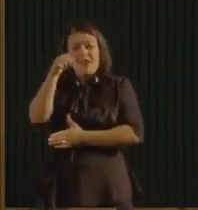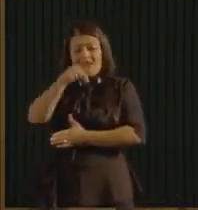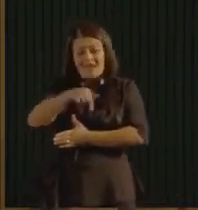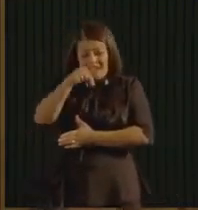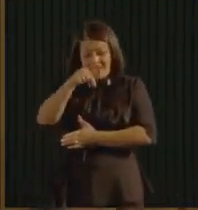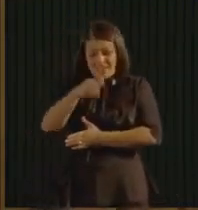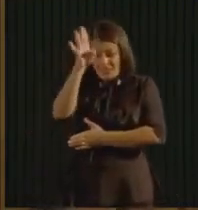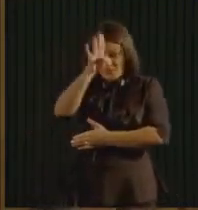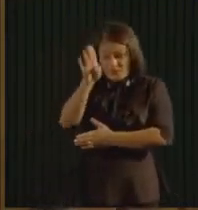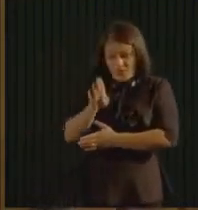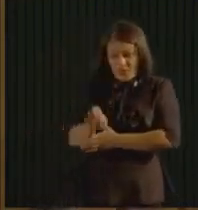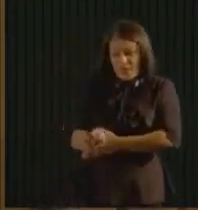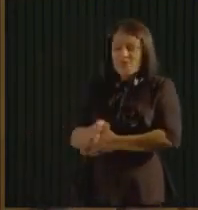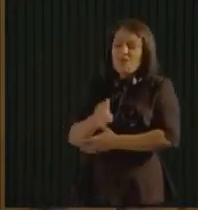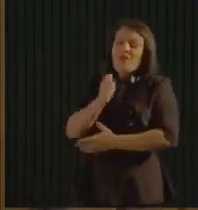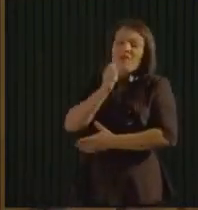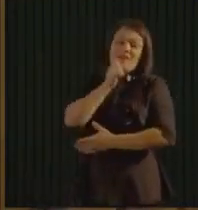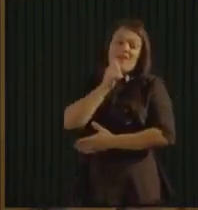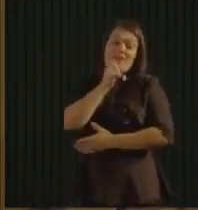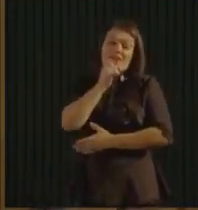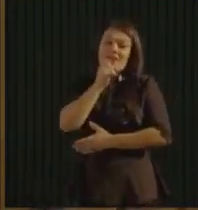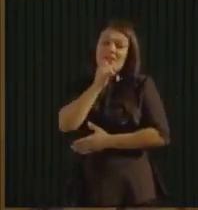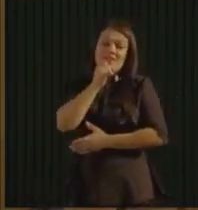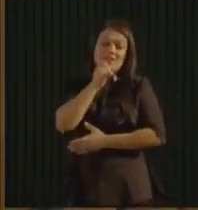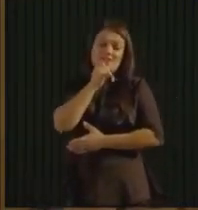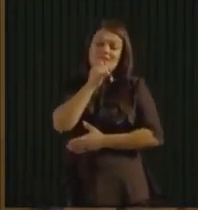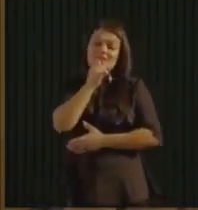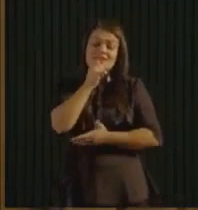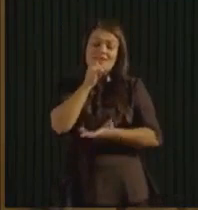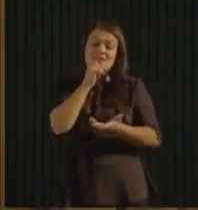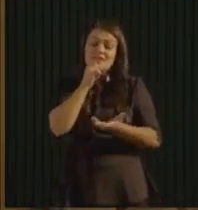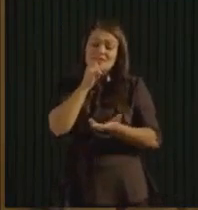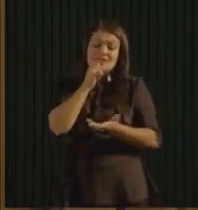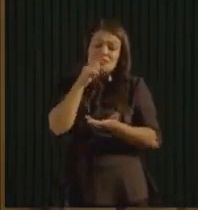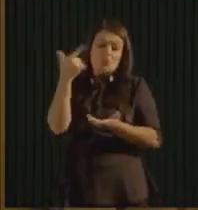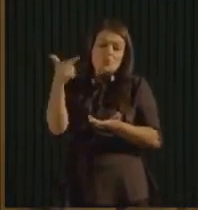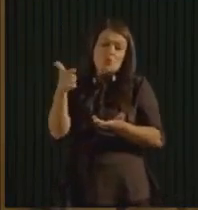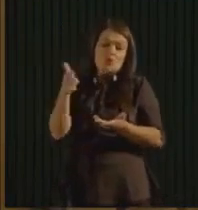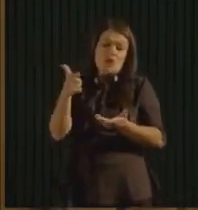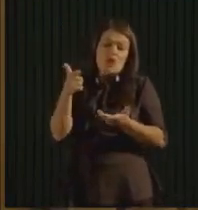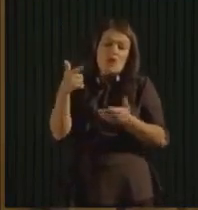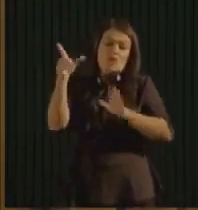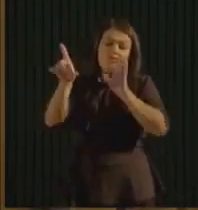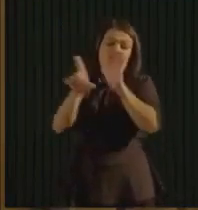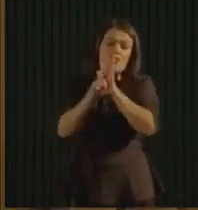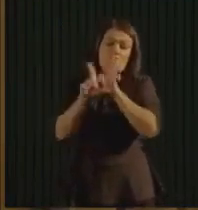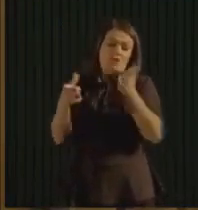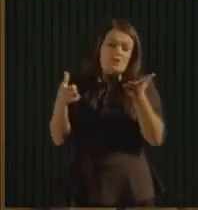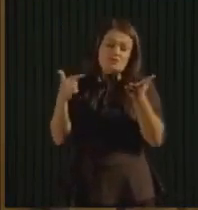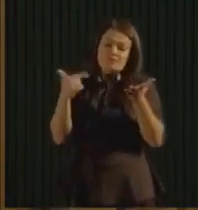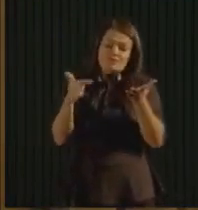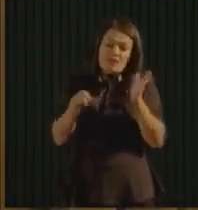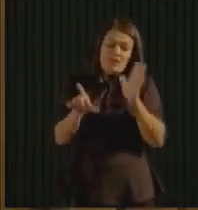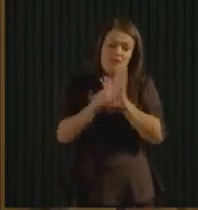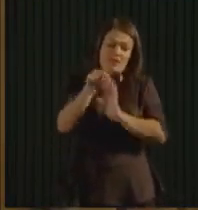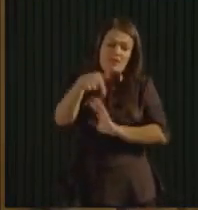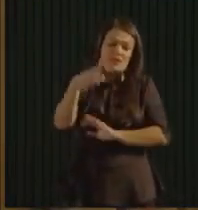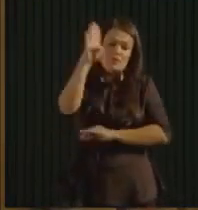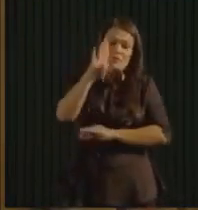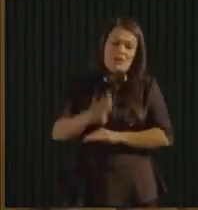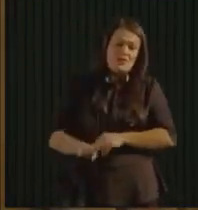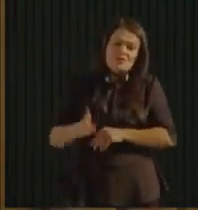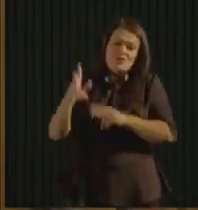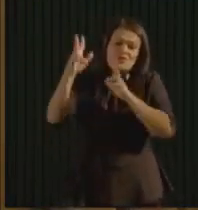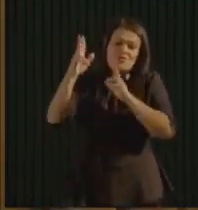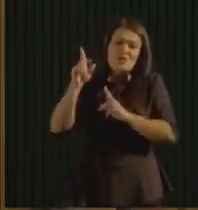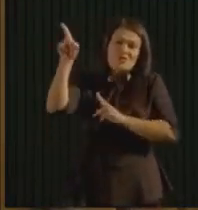se começa a falar em economia circular. Né? Então, nessa ocasião, eu tive a oportunidade de estar com a